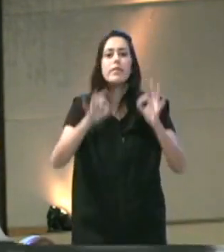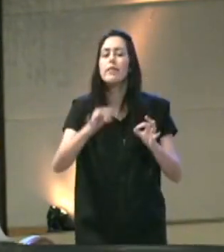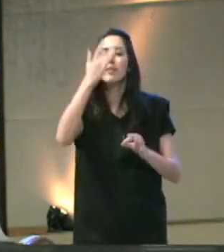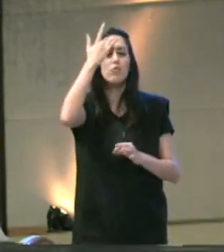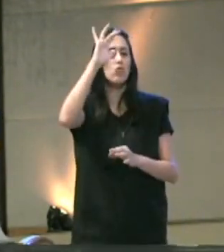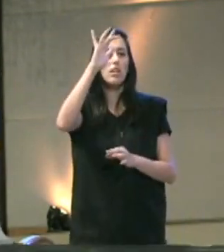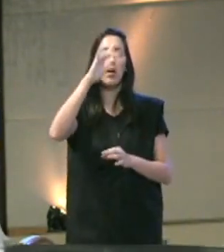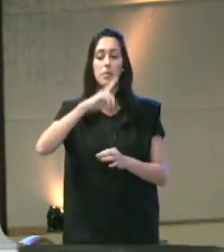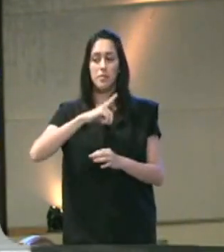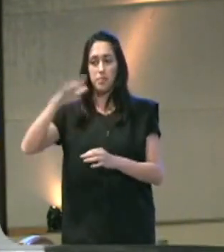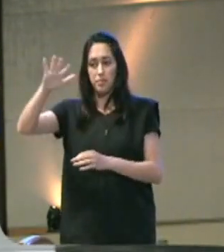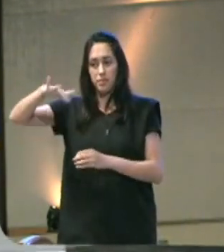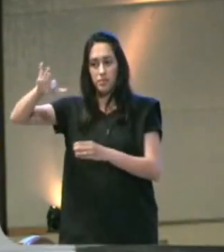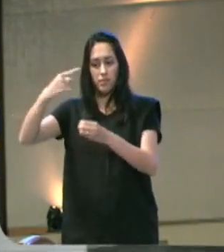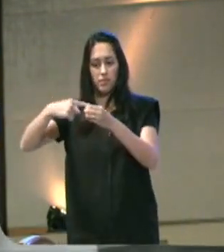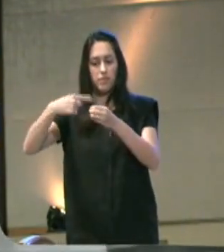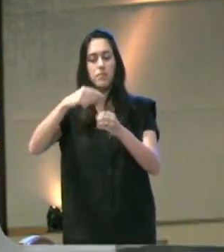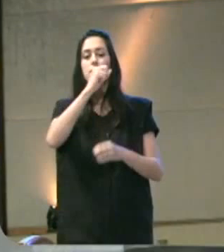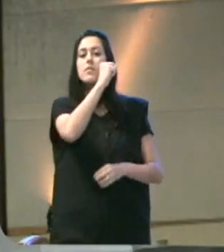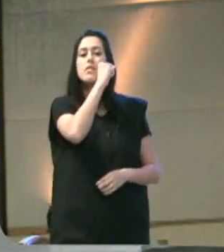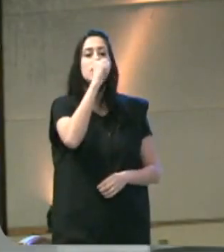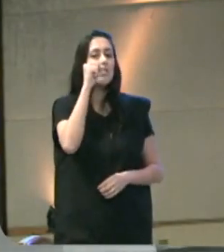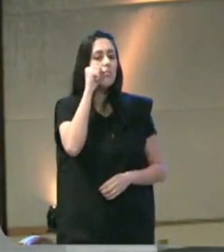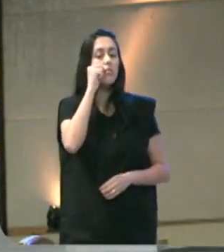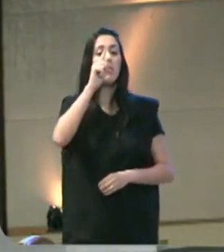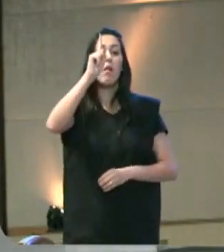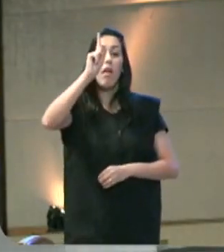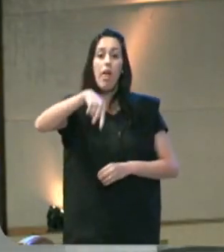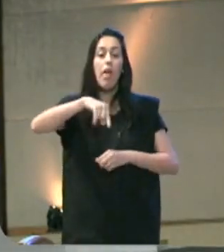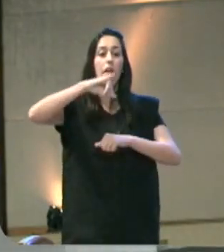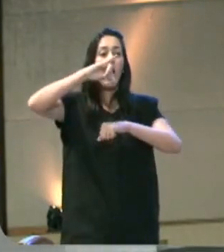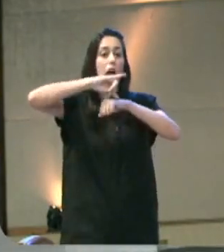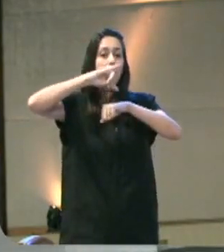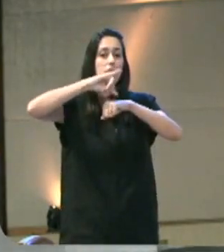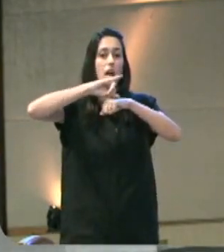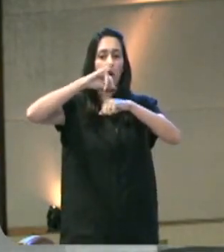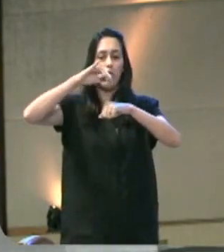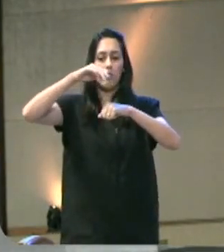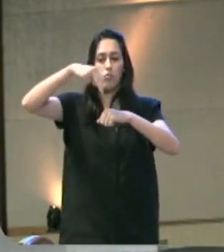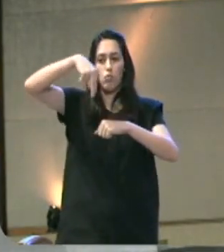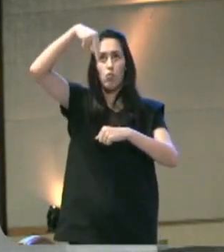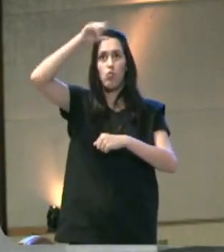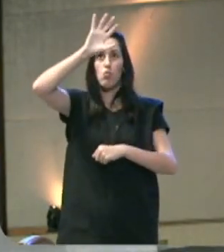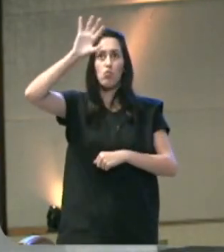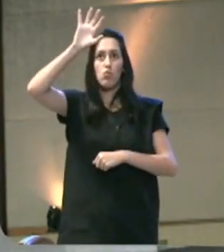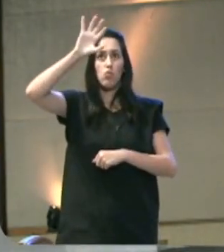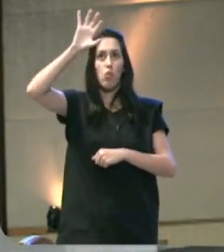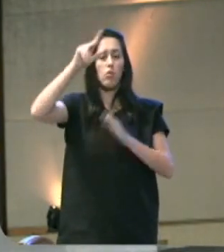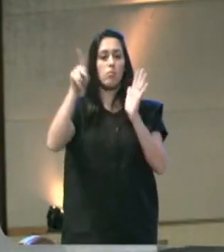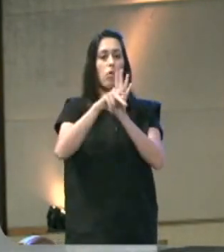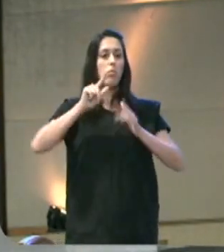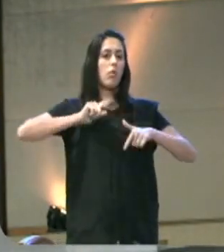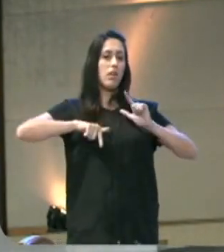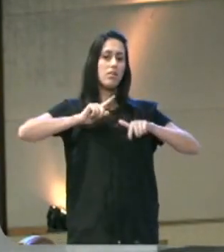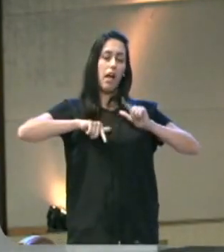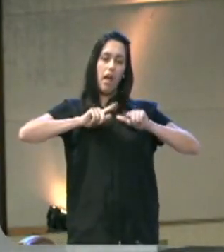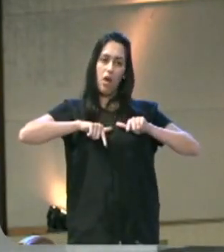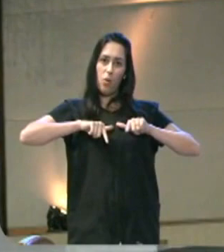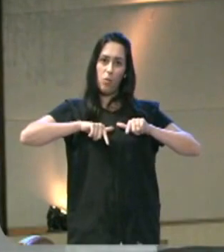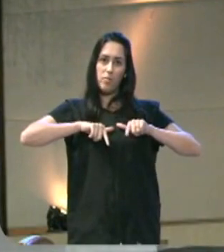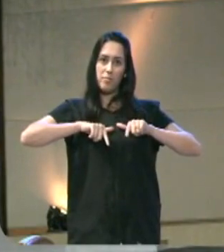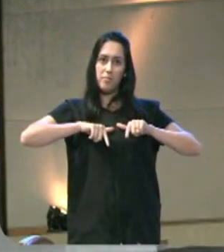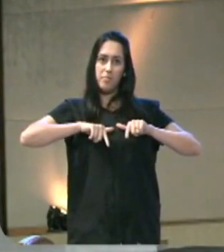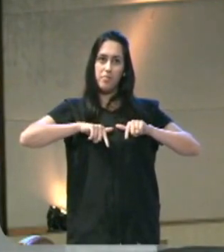era a capital do reino do norte, Israel. Com certeza, todo